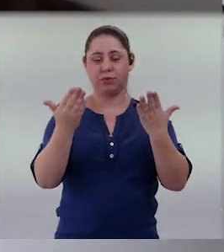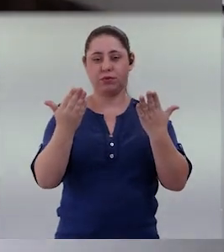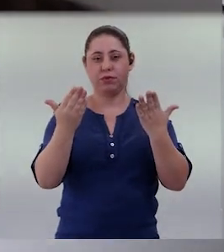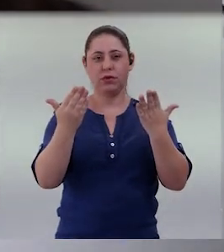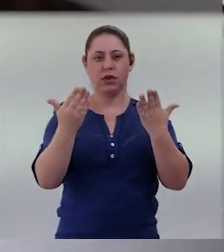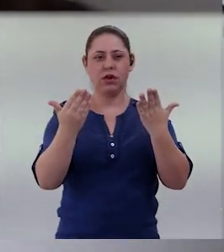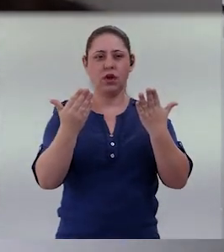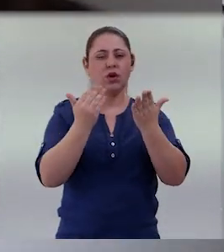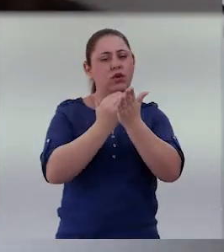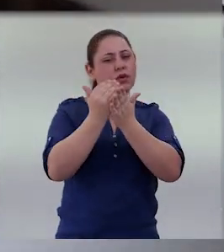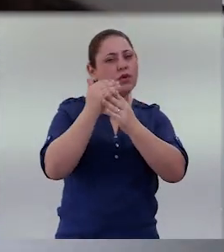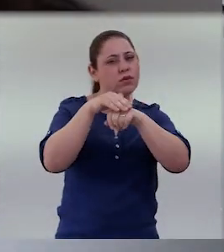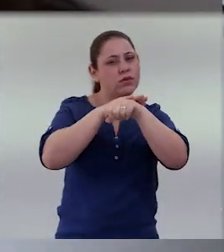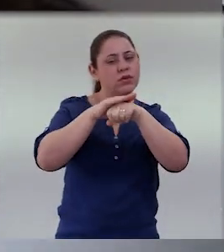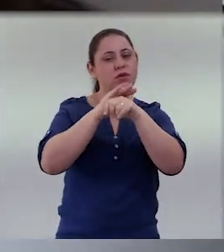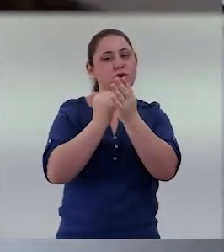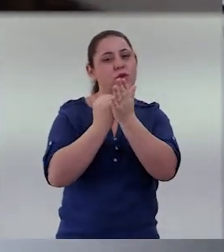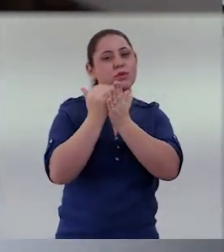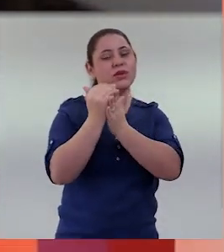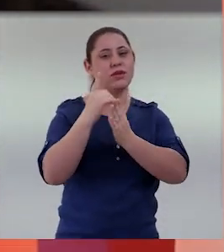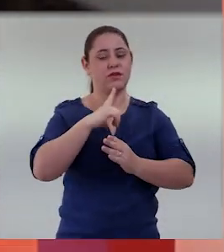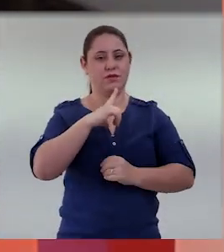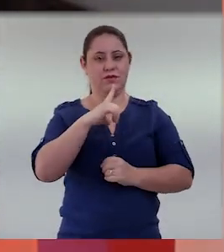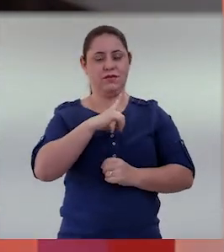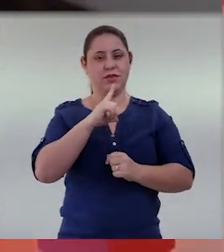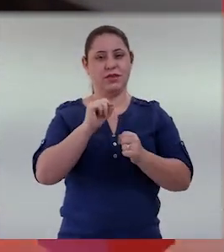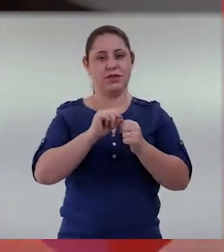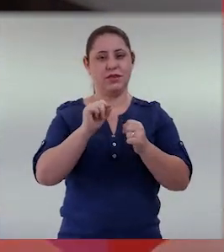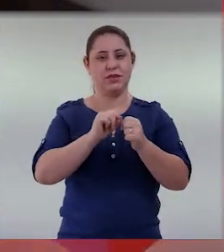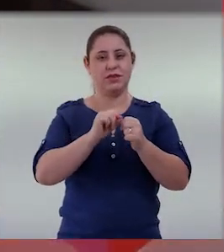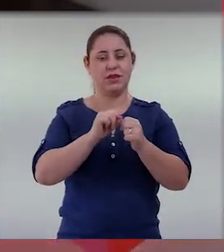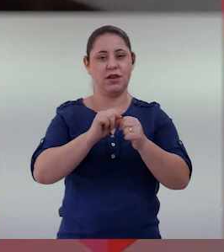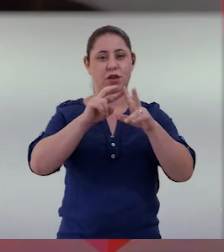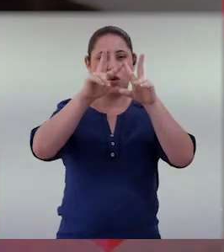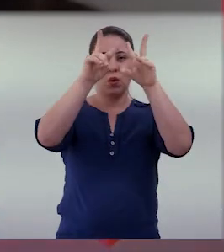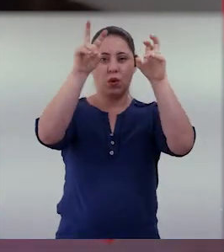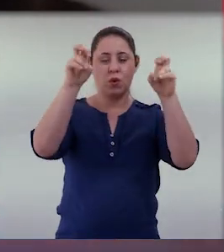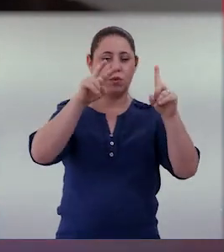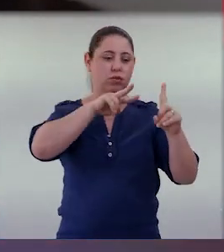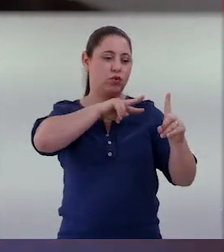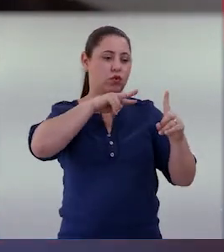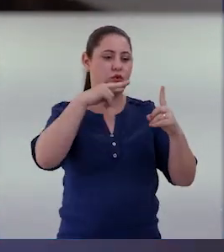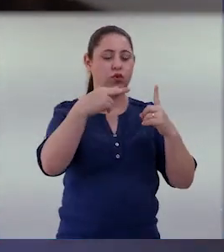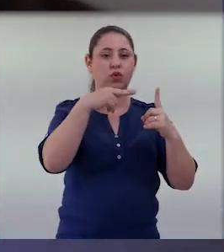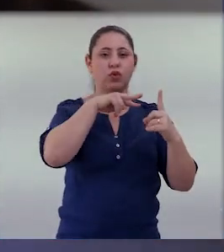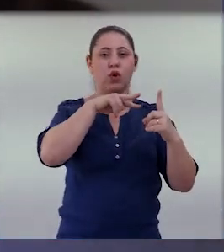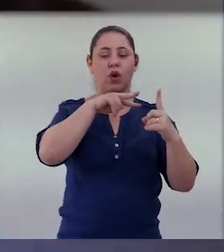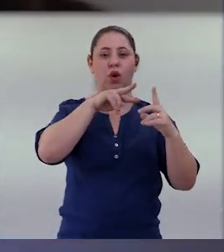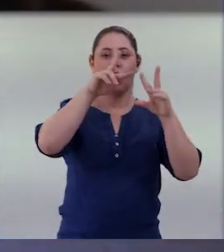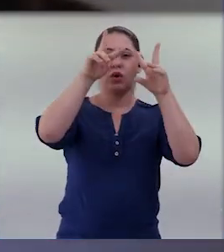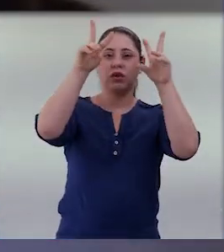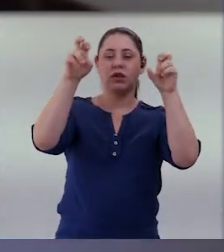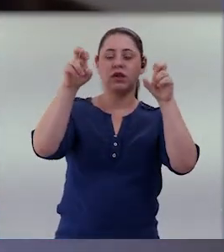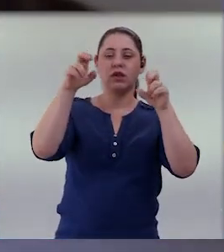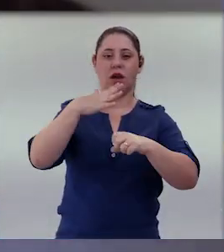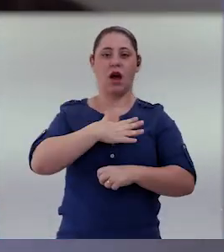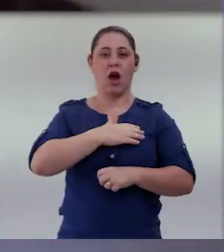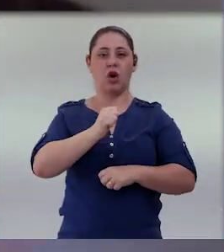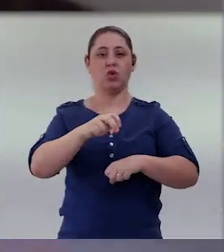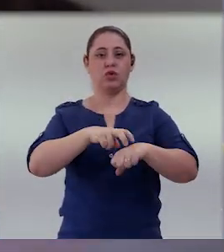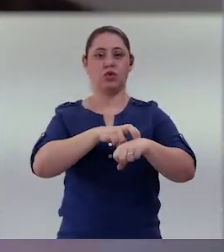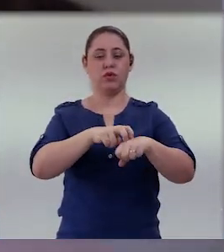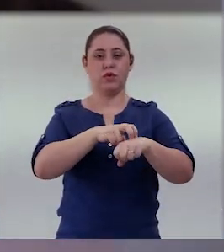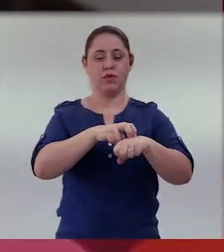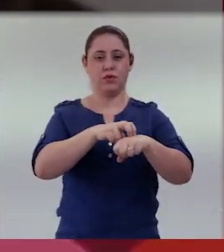Monteiro, psicóloga, eu comentei no iniciozinho do programa que nós estamos fazendo esse Perspectiva com base